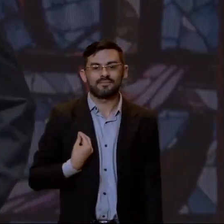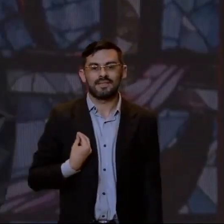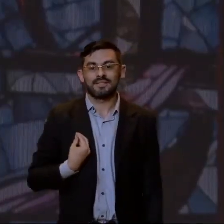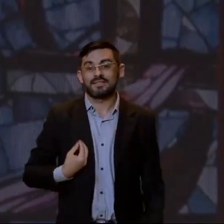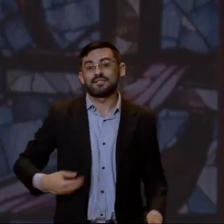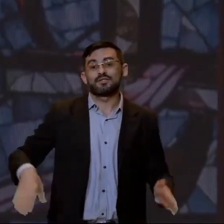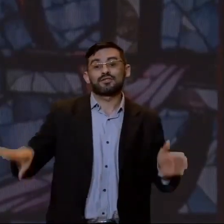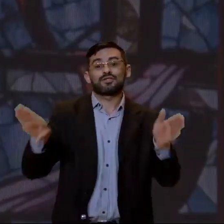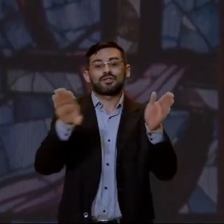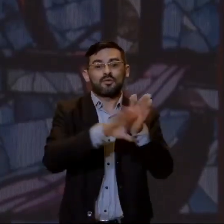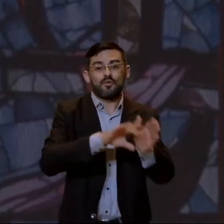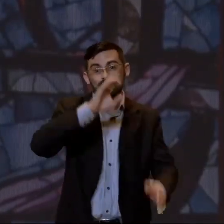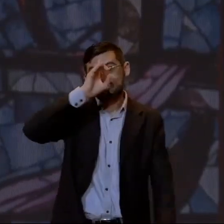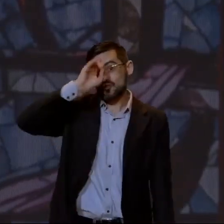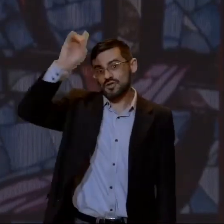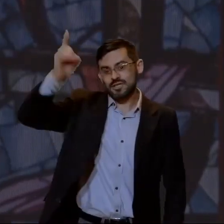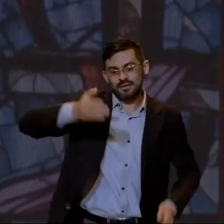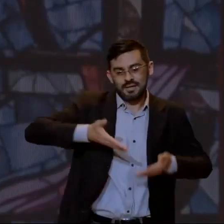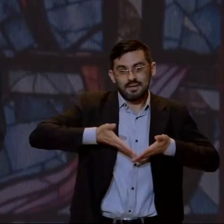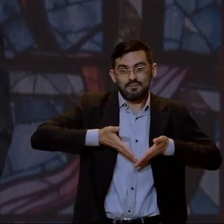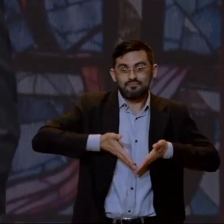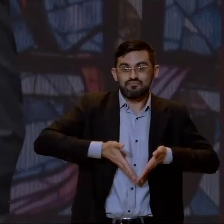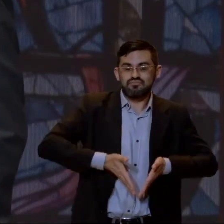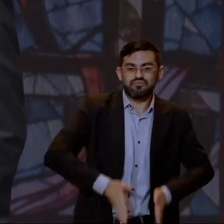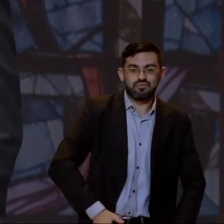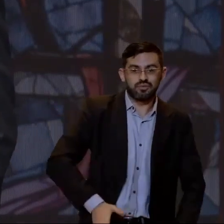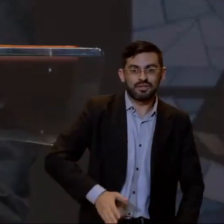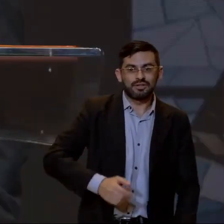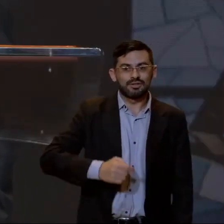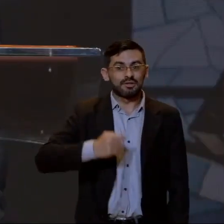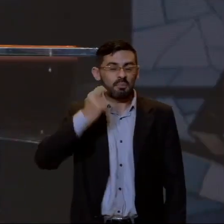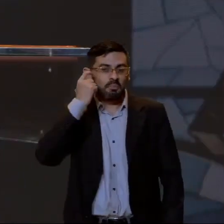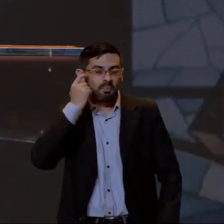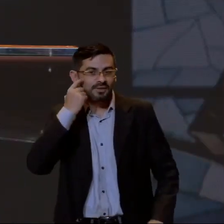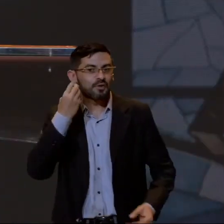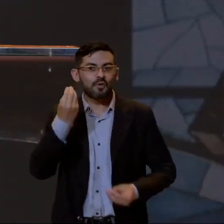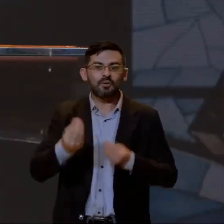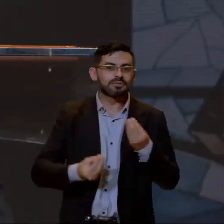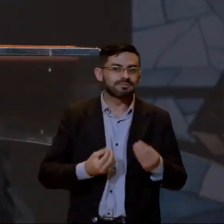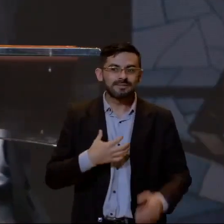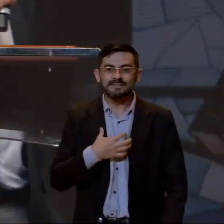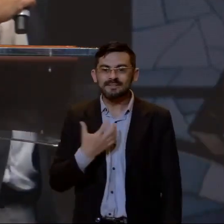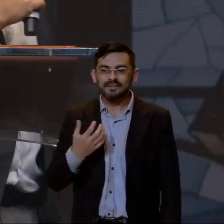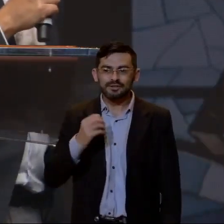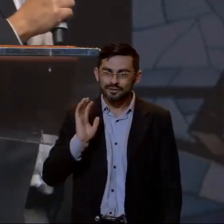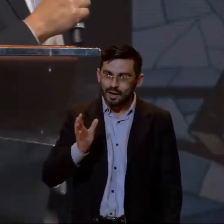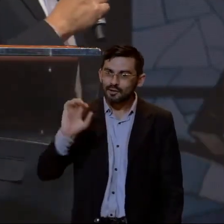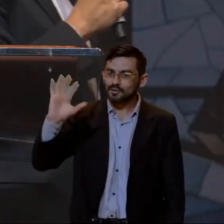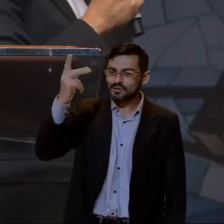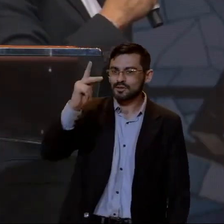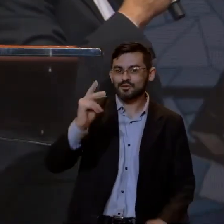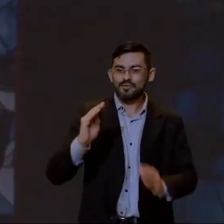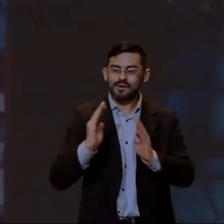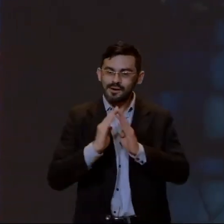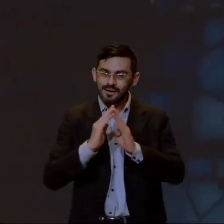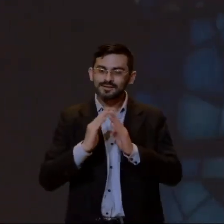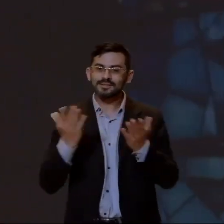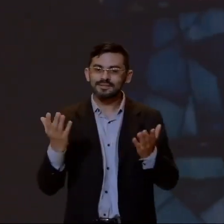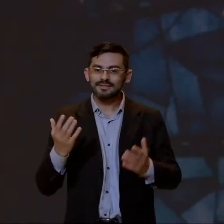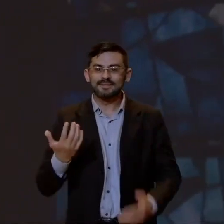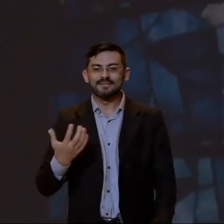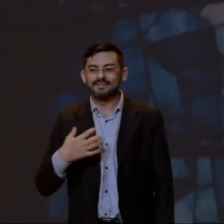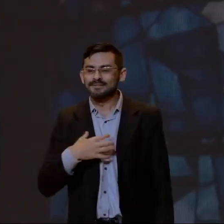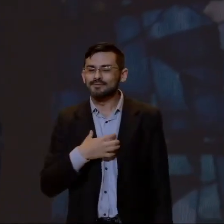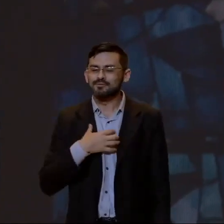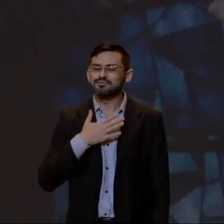Chegou o dia de nascer, e você imagina como é o nascimento de um bebê. Já aconteceu talvez na sua casa, não é?